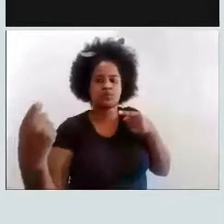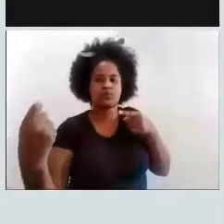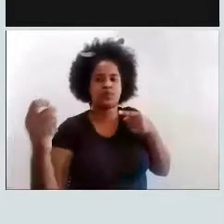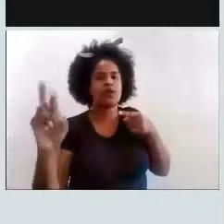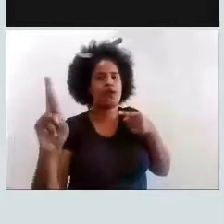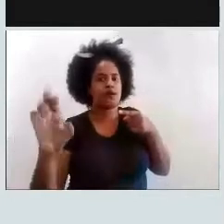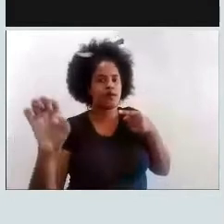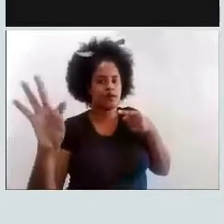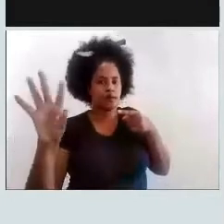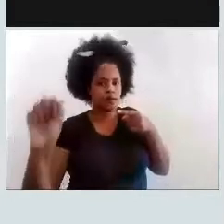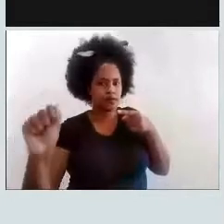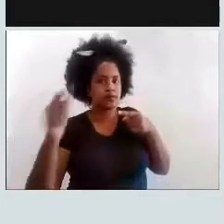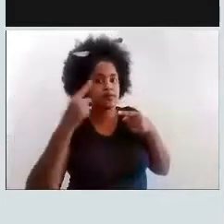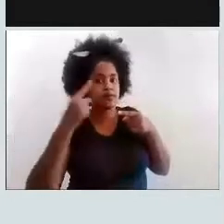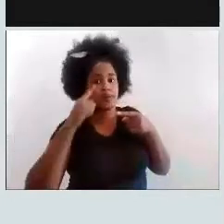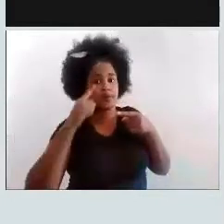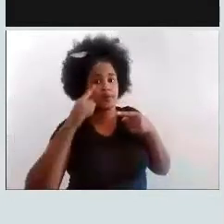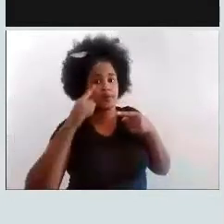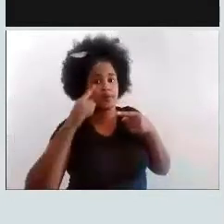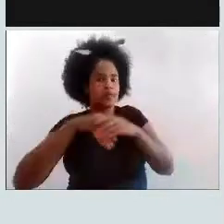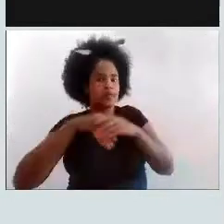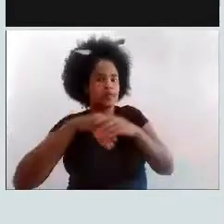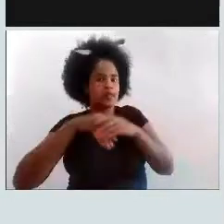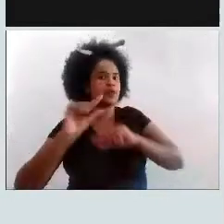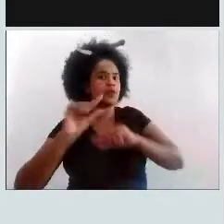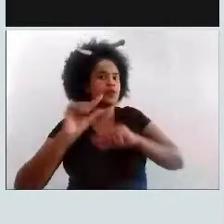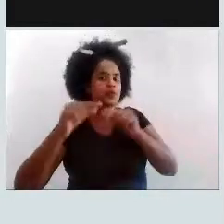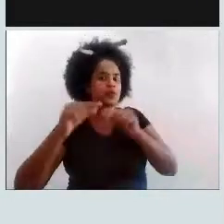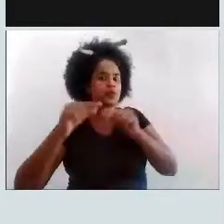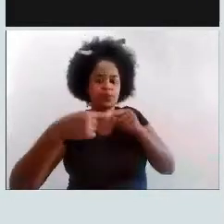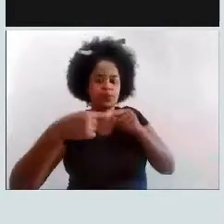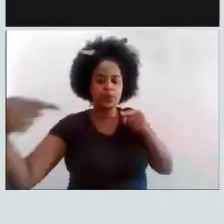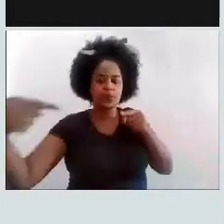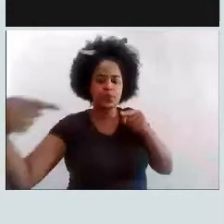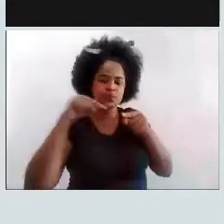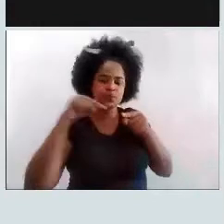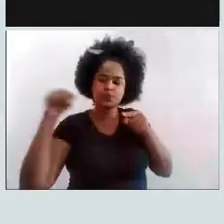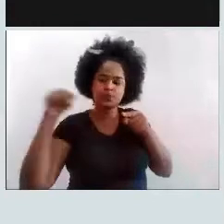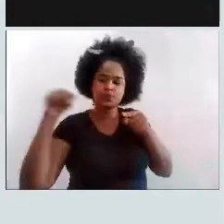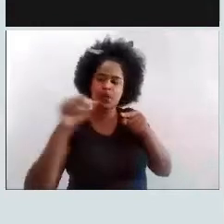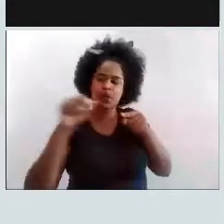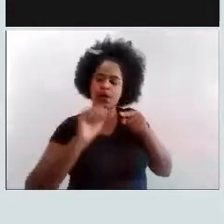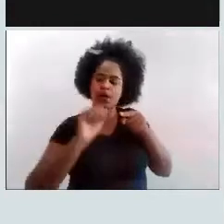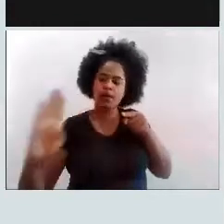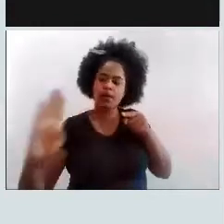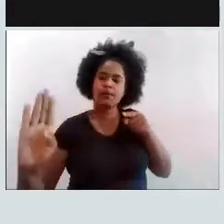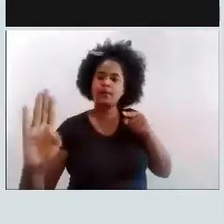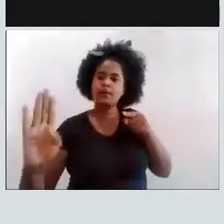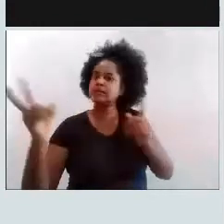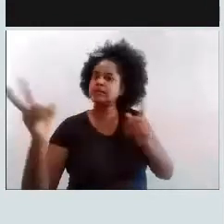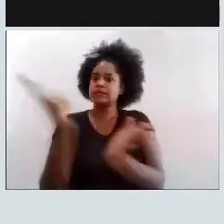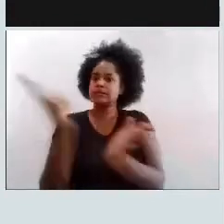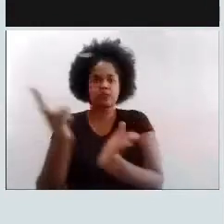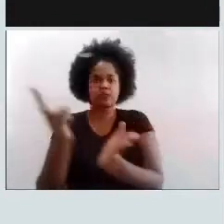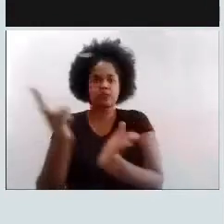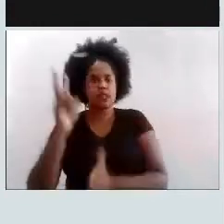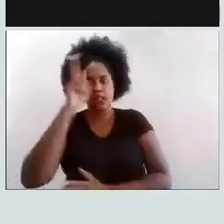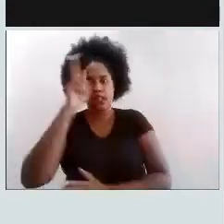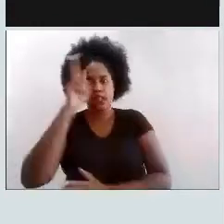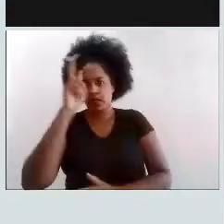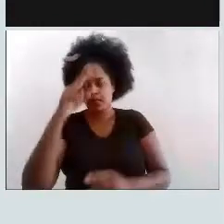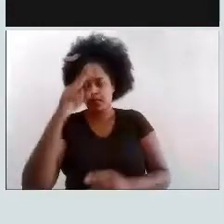pontos, uma reta, e sempre, sempre, sempre lembrar que por dois pontos,